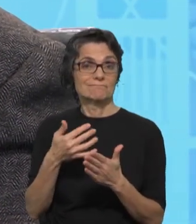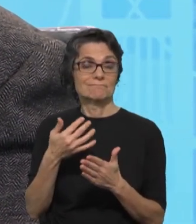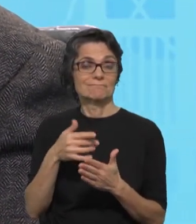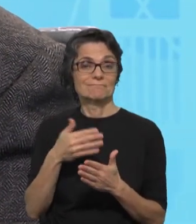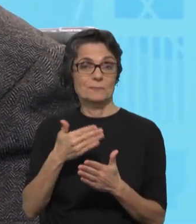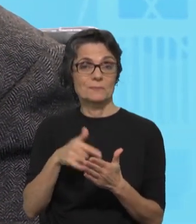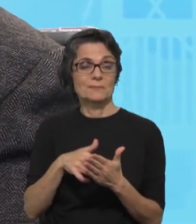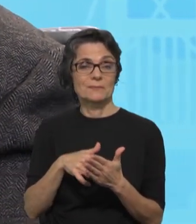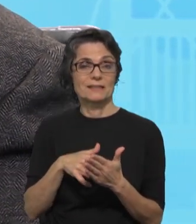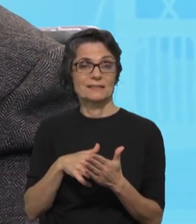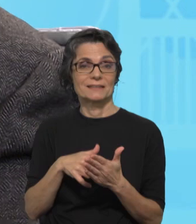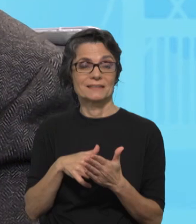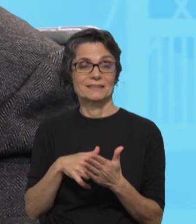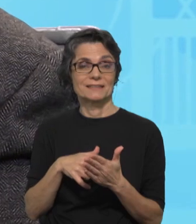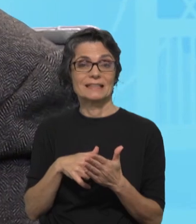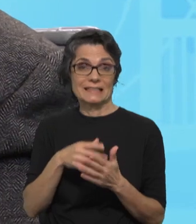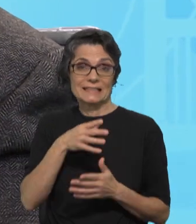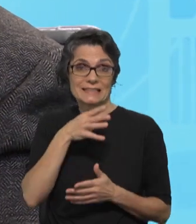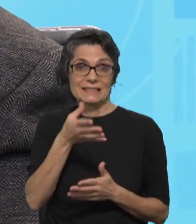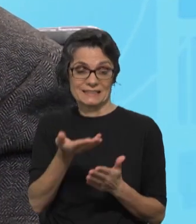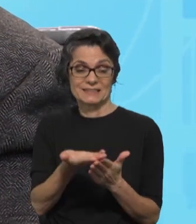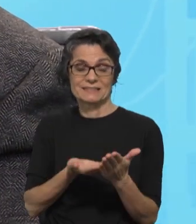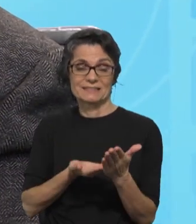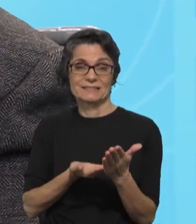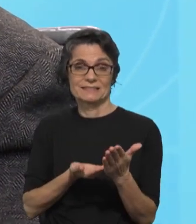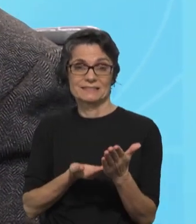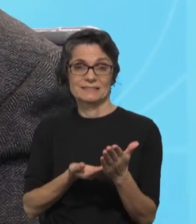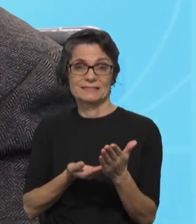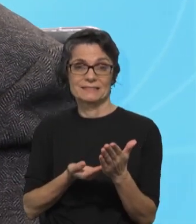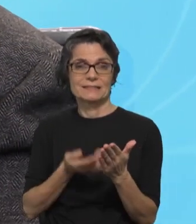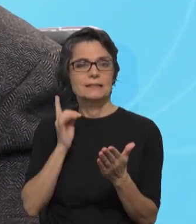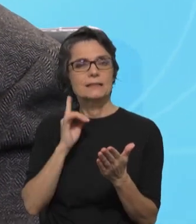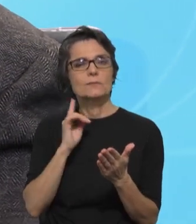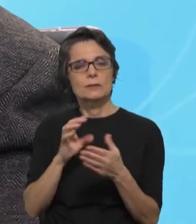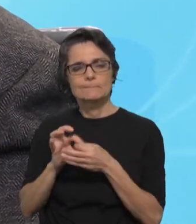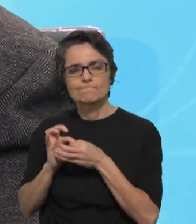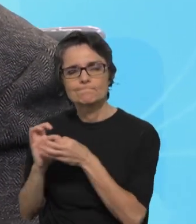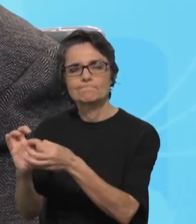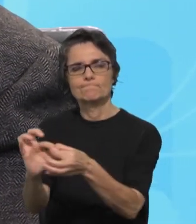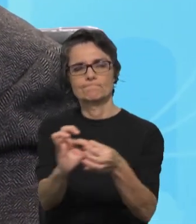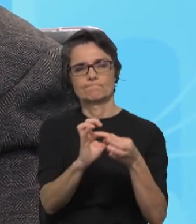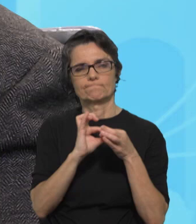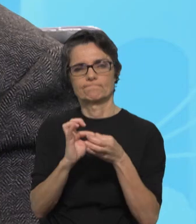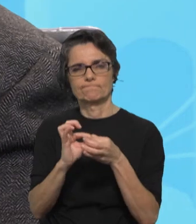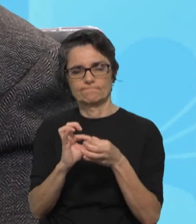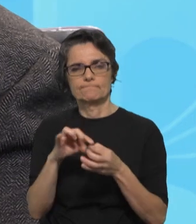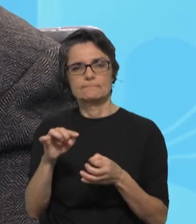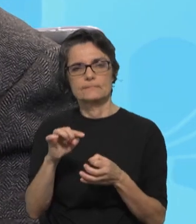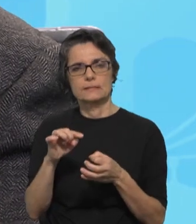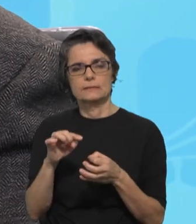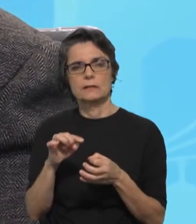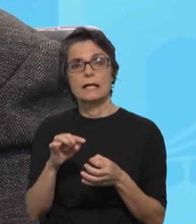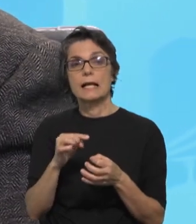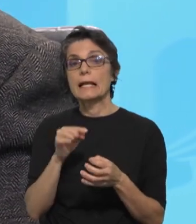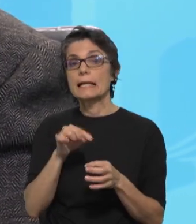aquela que apela, de facto, a uma unidade da comunidade e levanta